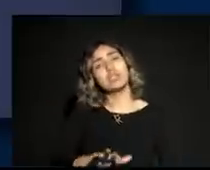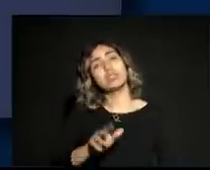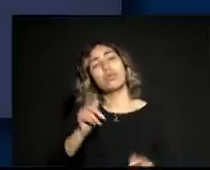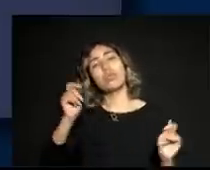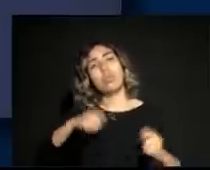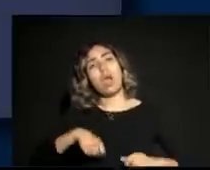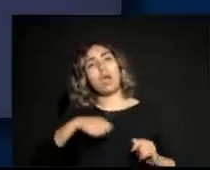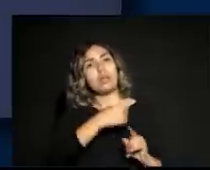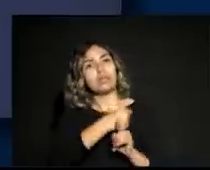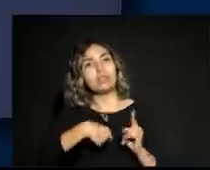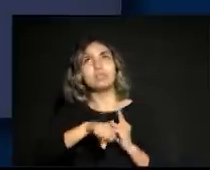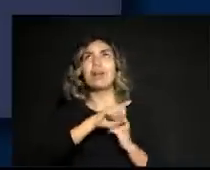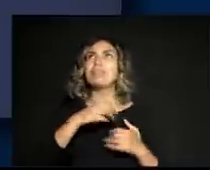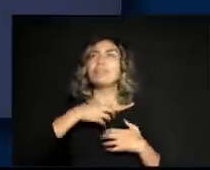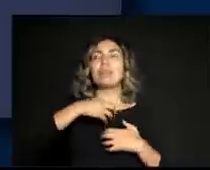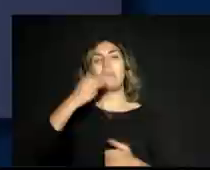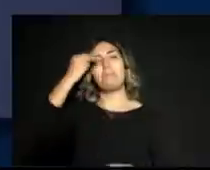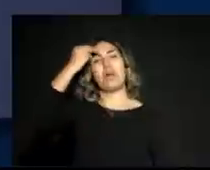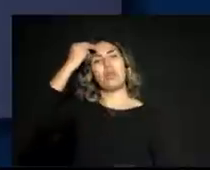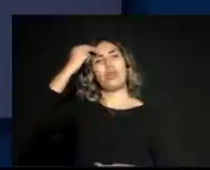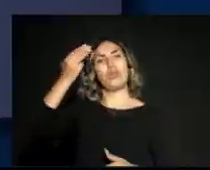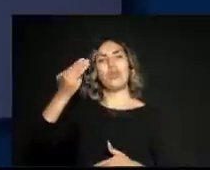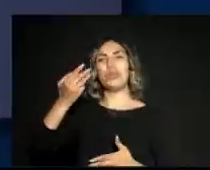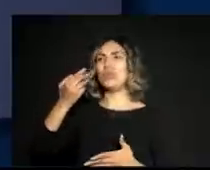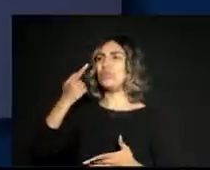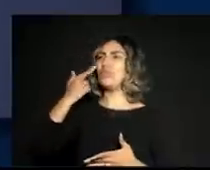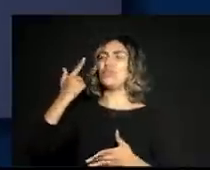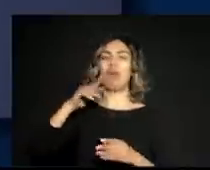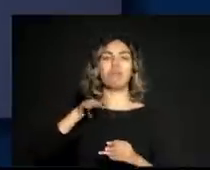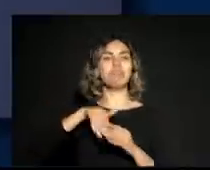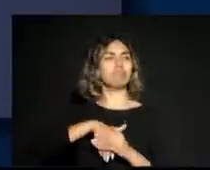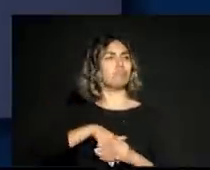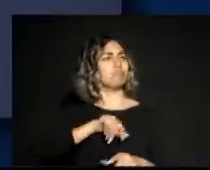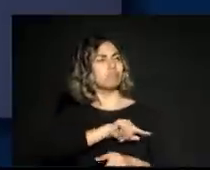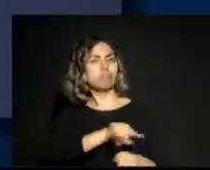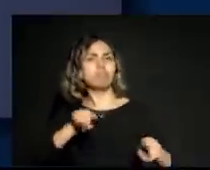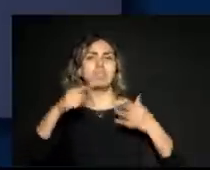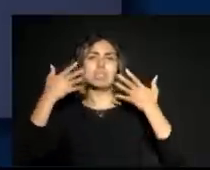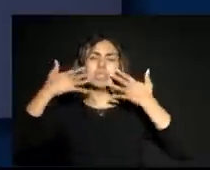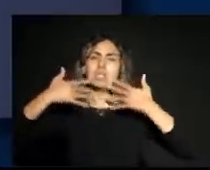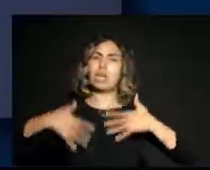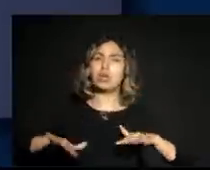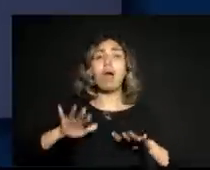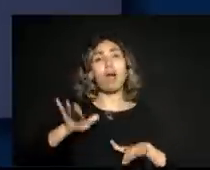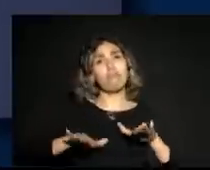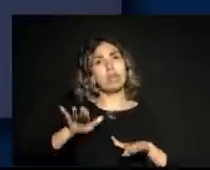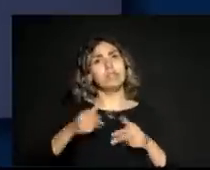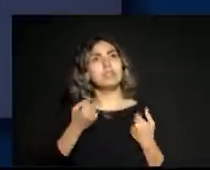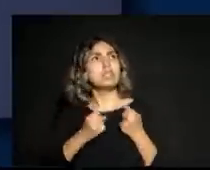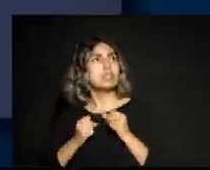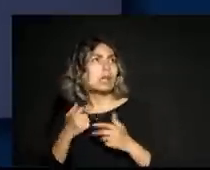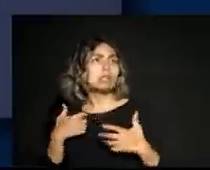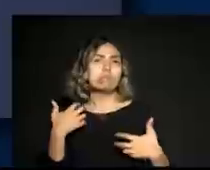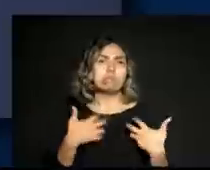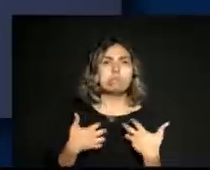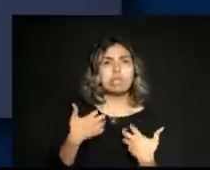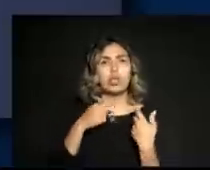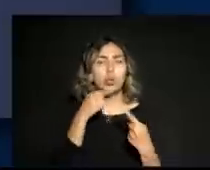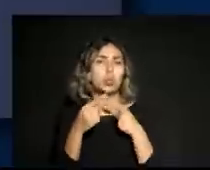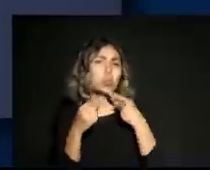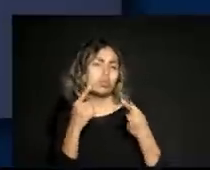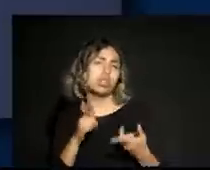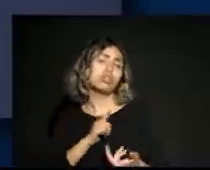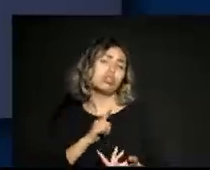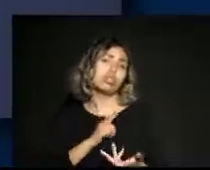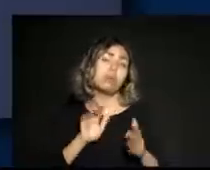maturidade que a sociedade chegou a olhar um processo eleitoral com a naturalidade de novo com alguma cidade com algumas certeza com alguma